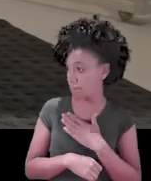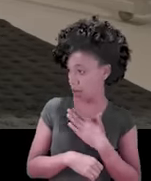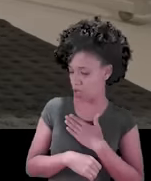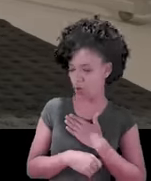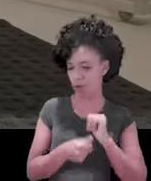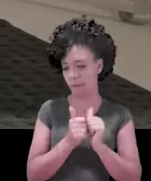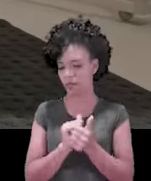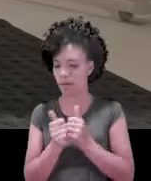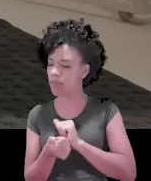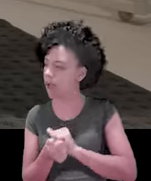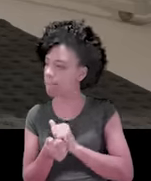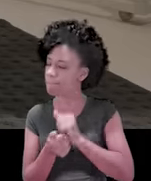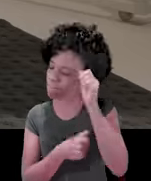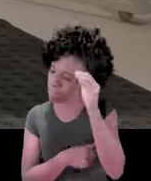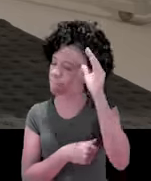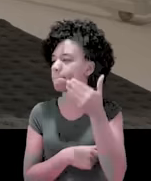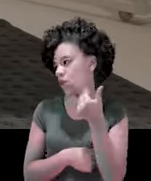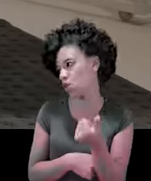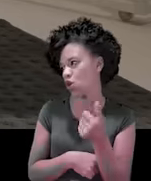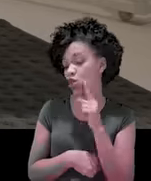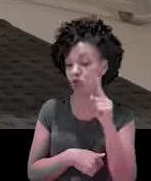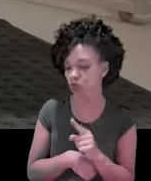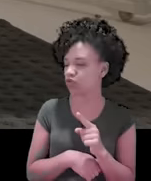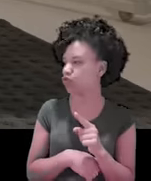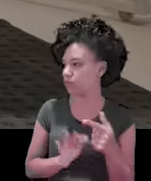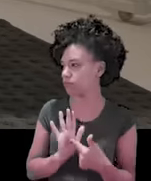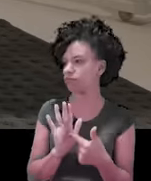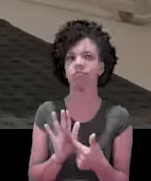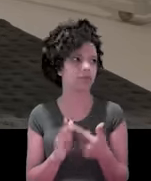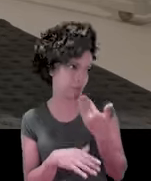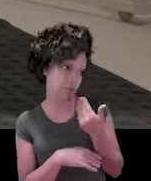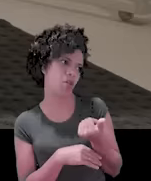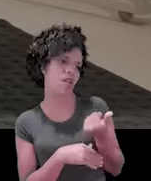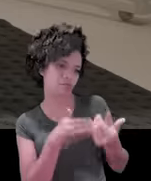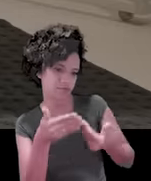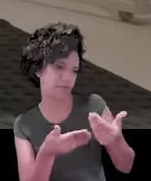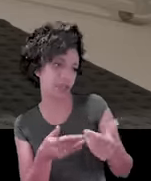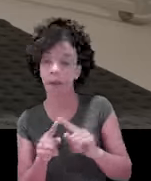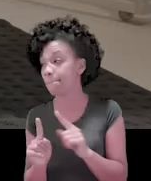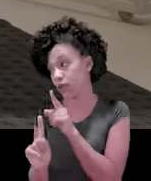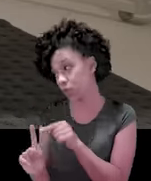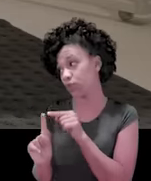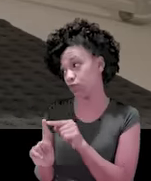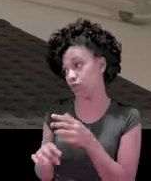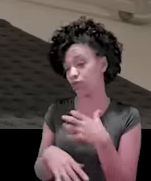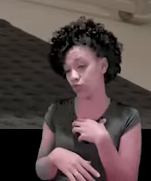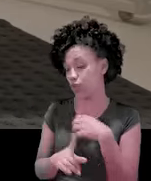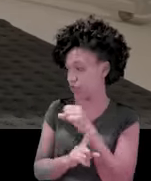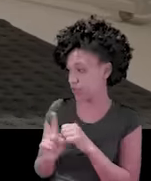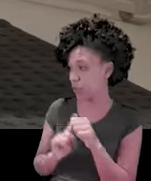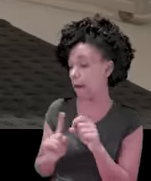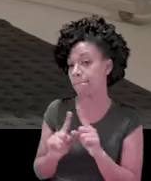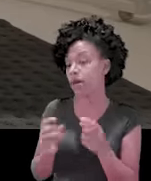para eu me aprimorar em seu achismo todo dia eu trago pessoas aqui que acabou se aprimorando mas isso vai para o outro mas é a função que eu faço de alguma